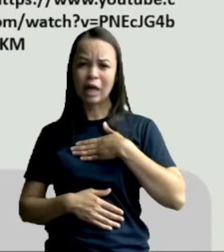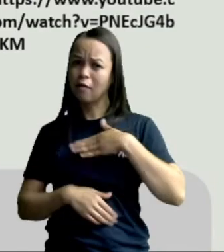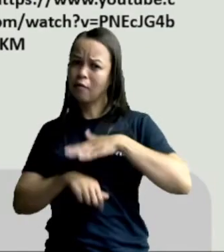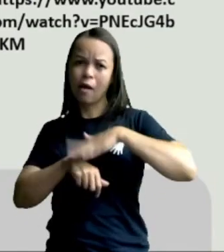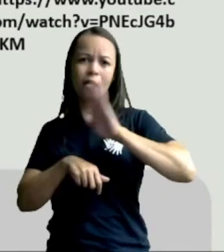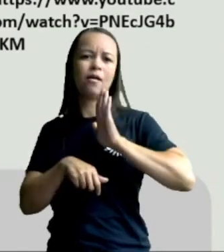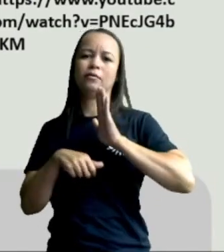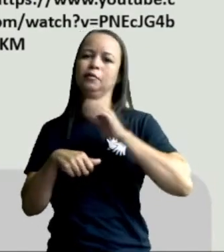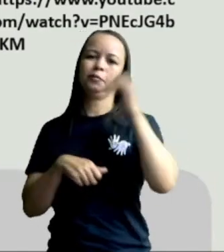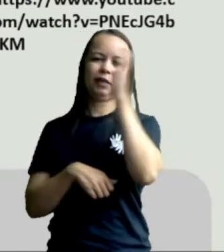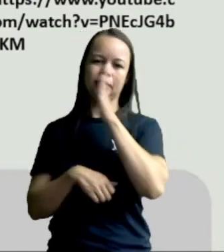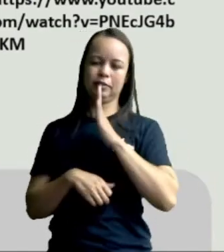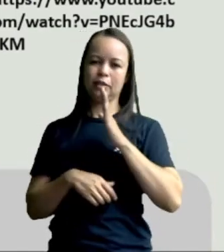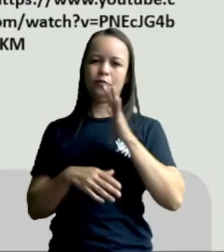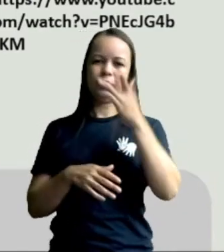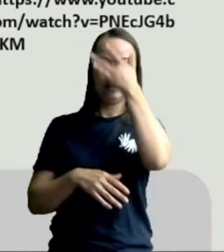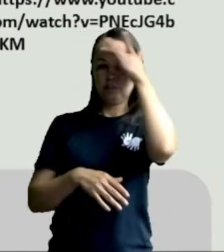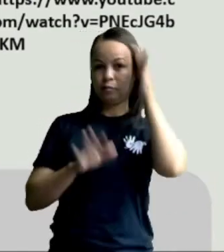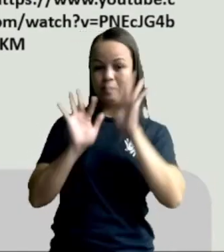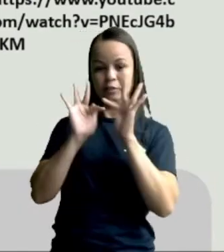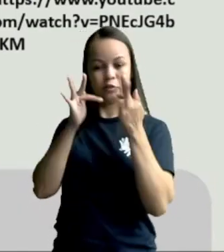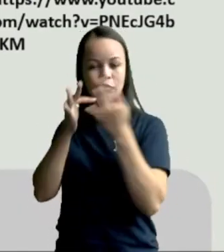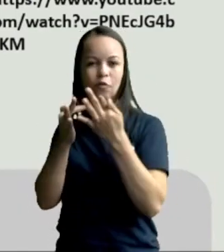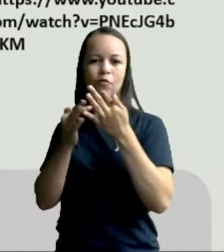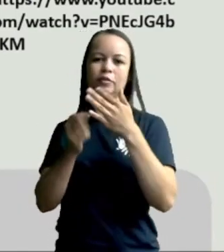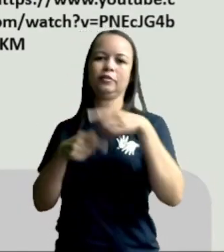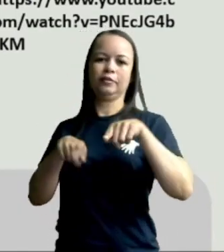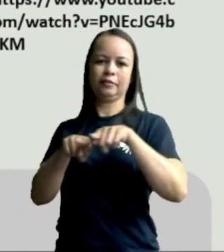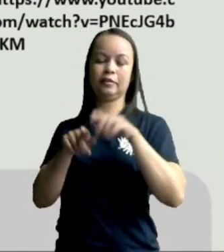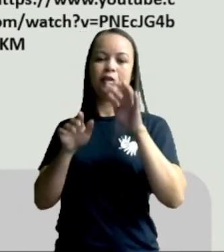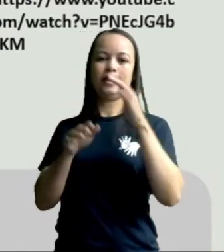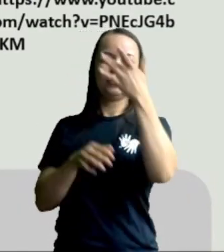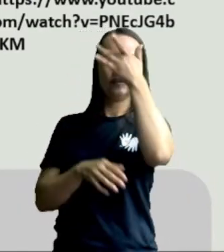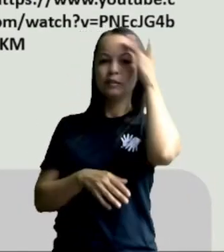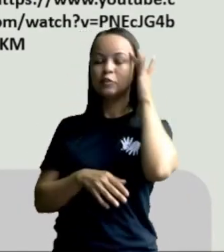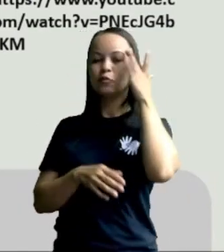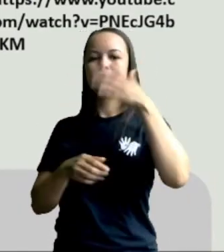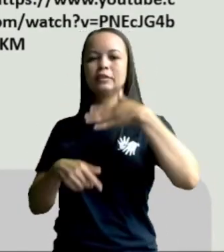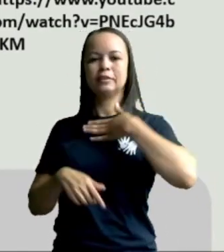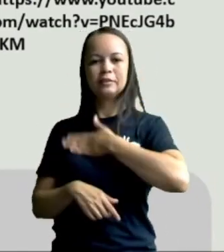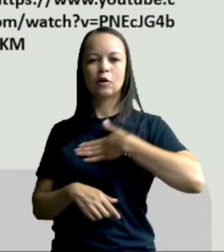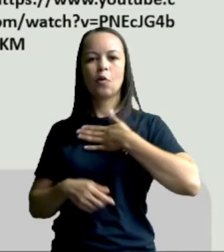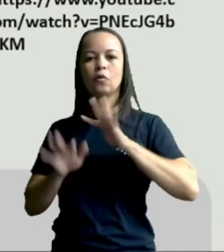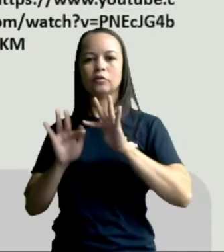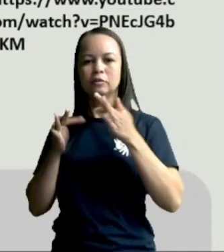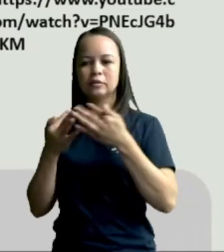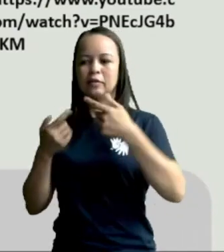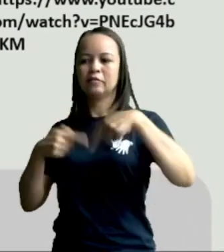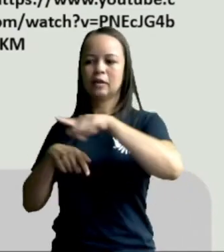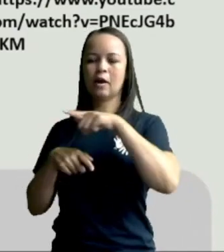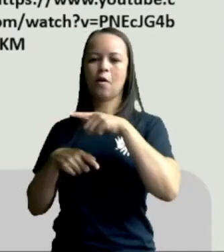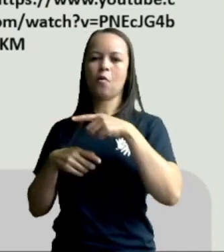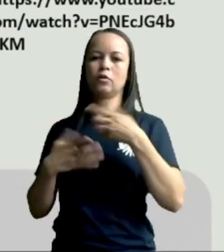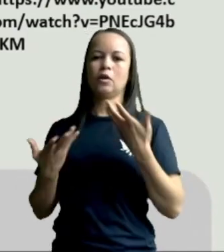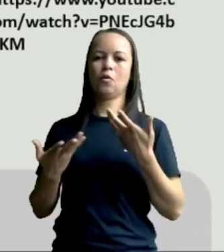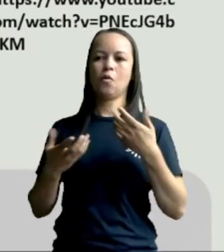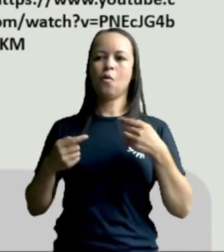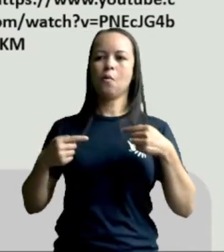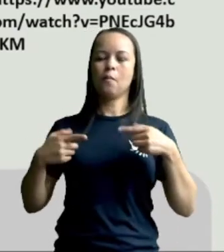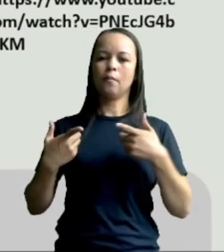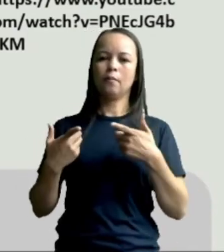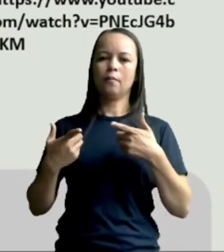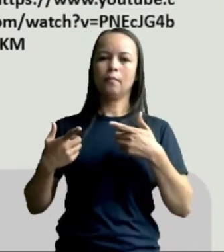dele, porque ele era diferente do seu pai. Portugal passou a ter conflitos com